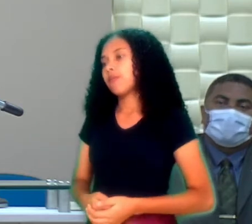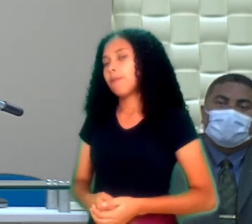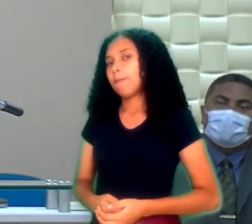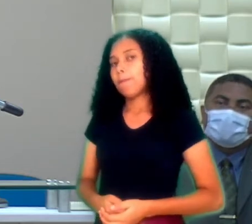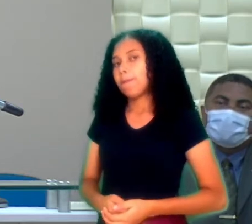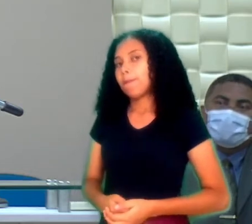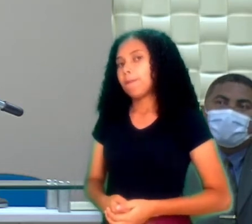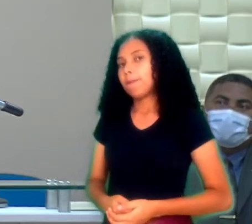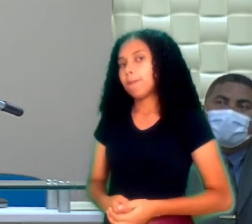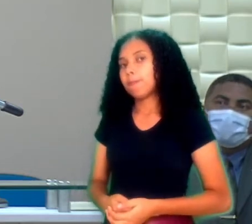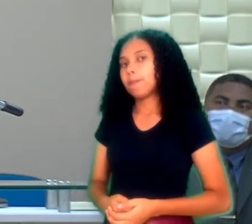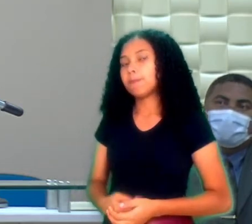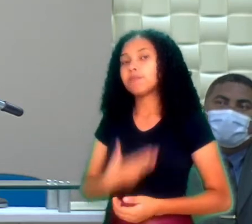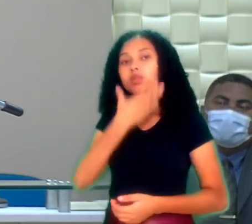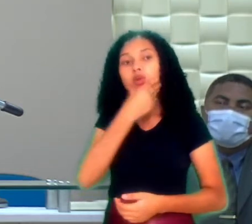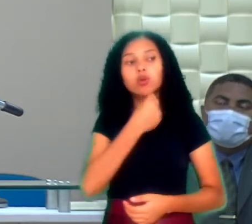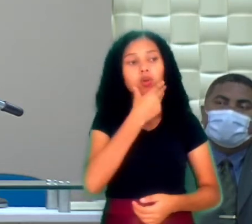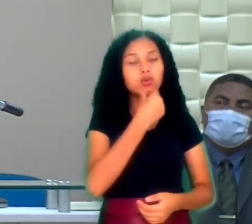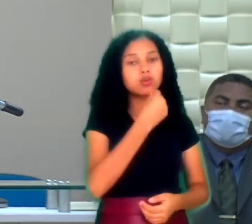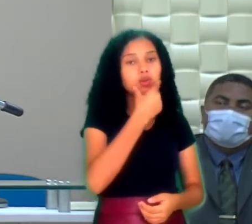tranquilamente.